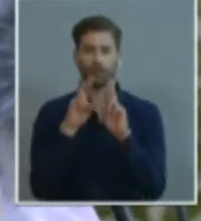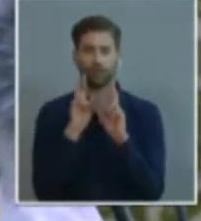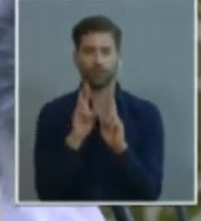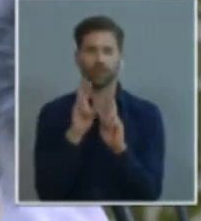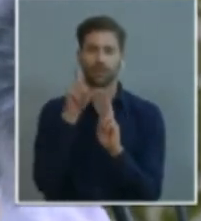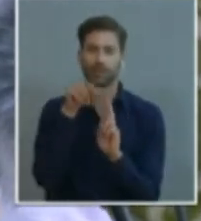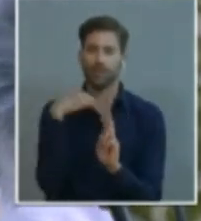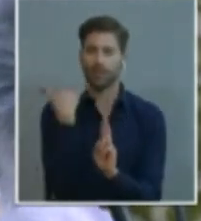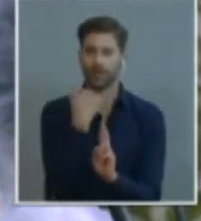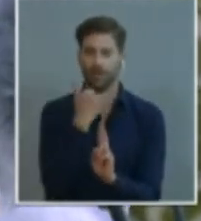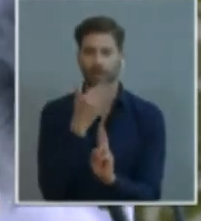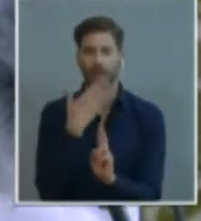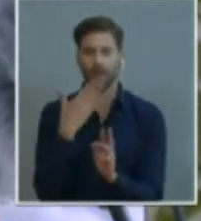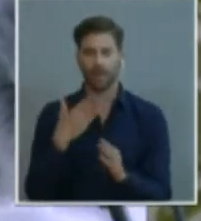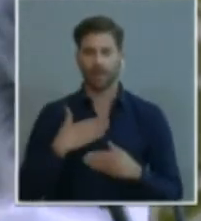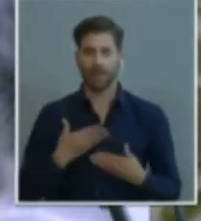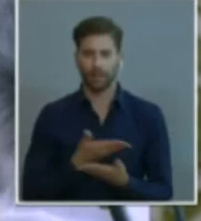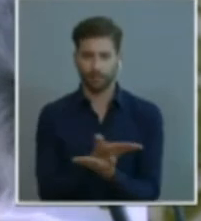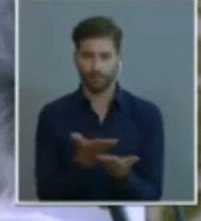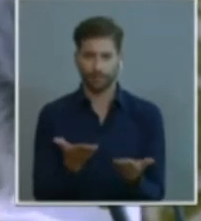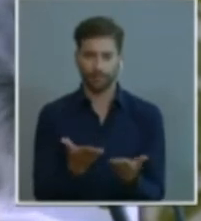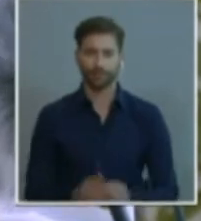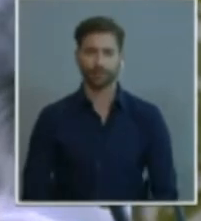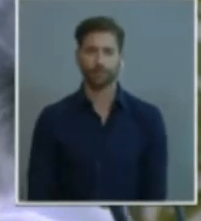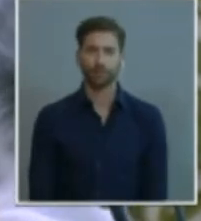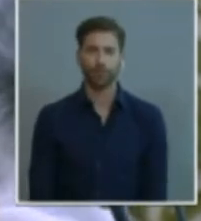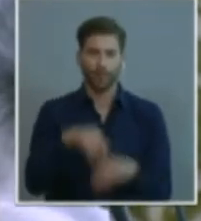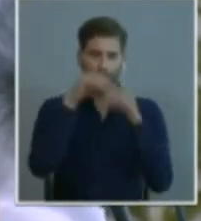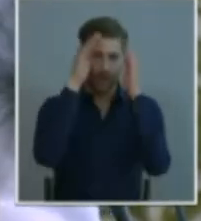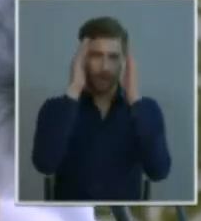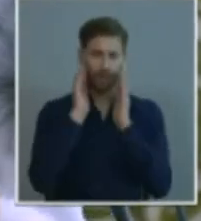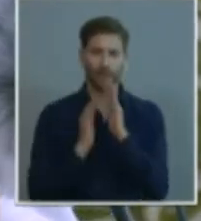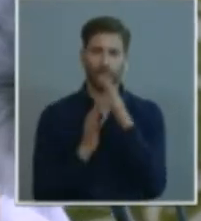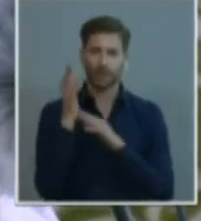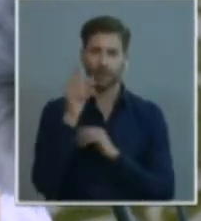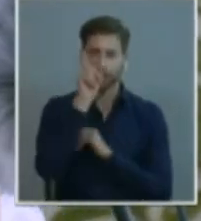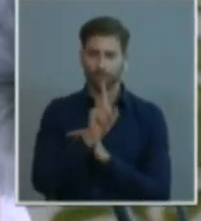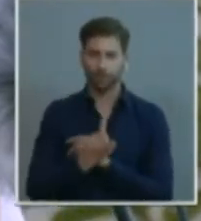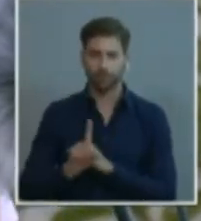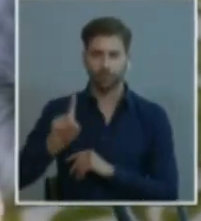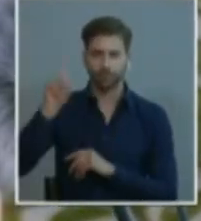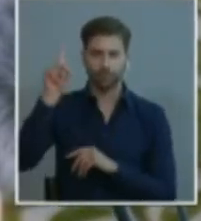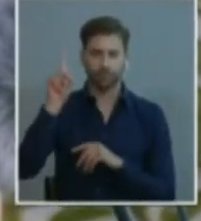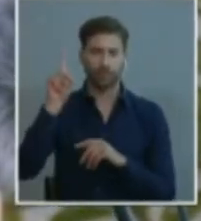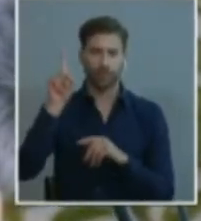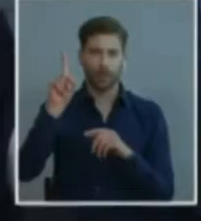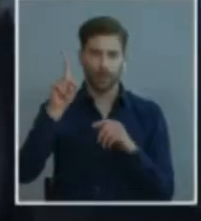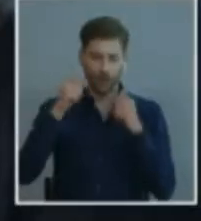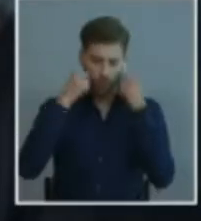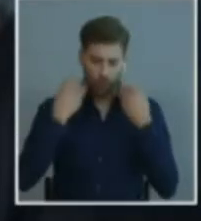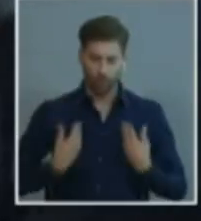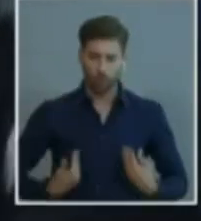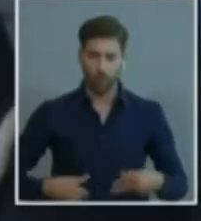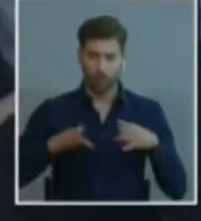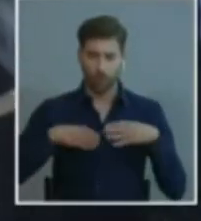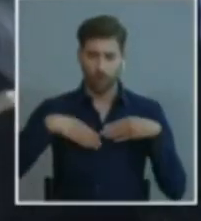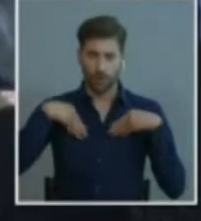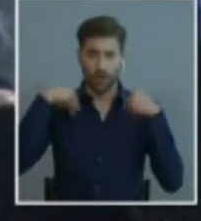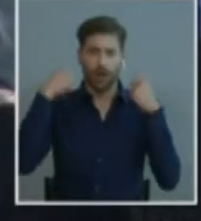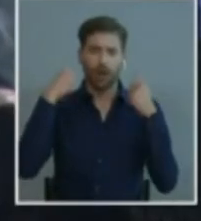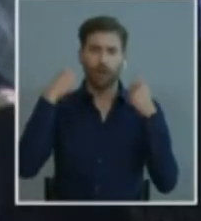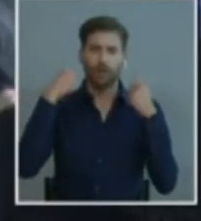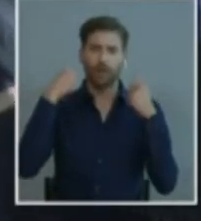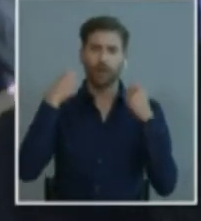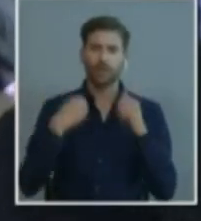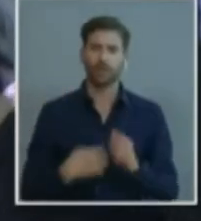alegria. A assunção de Maria ao céu em corpo e alma é a garantia de que o homem